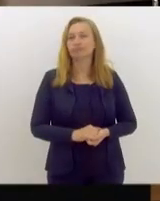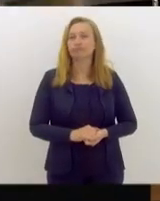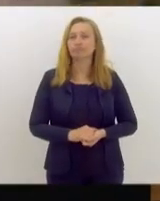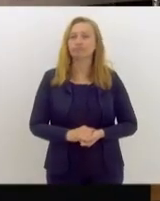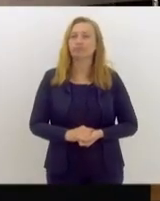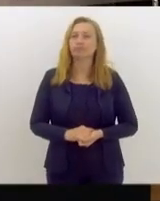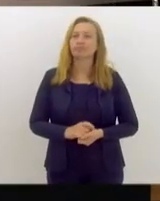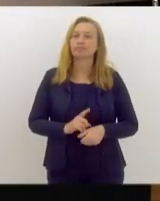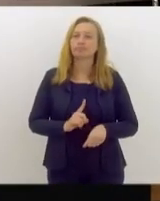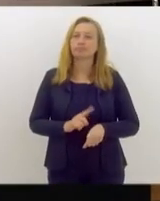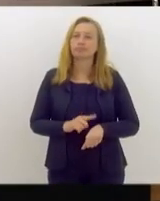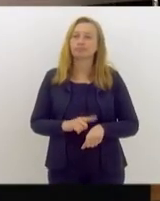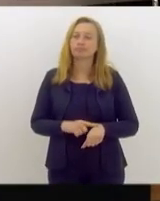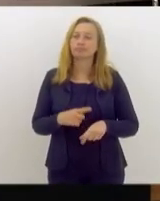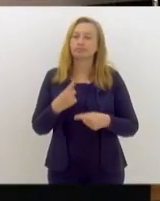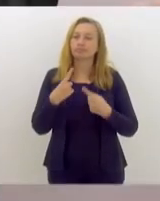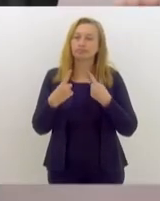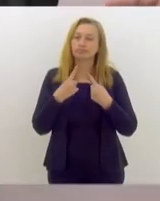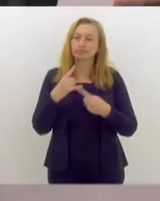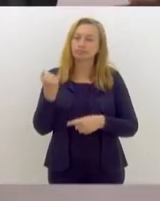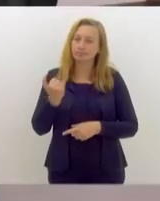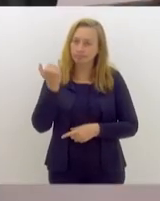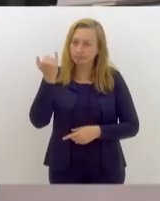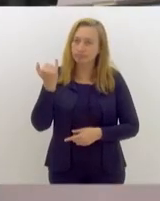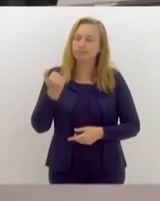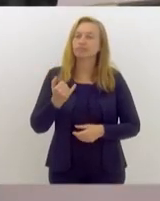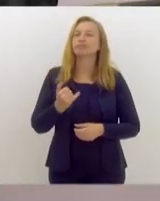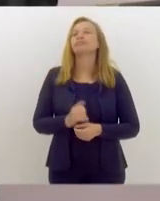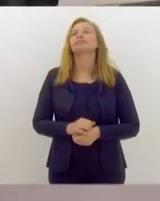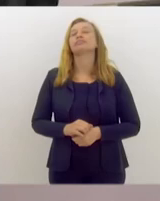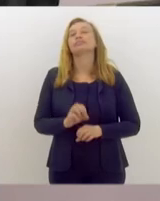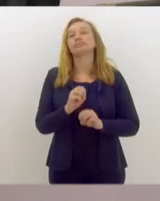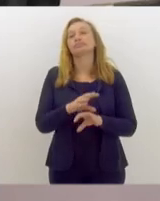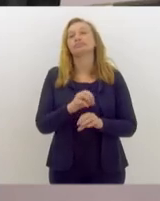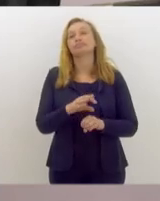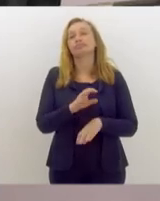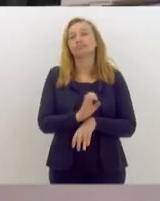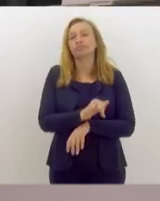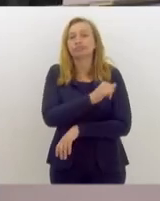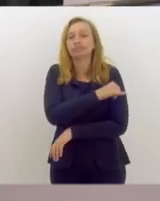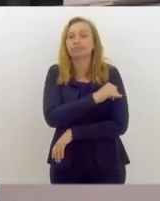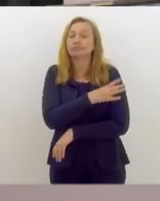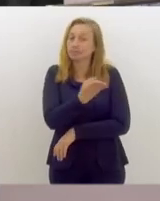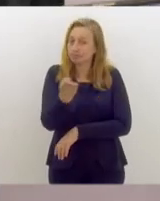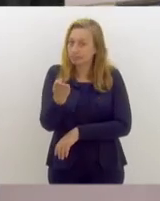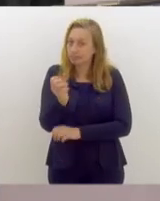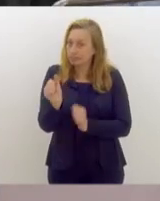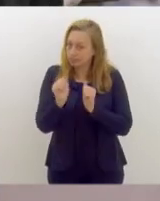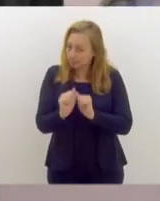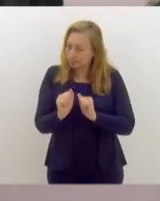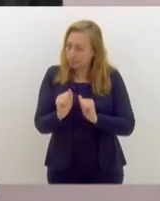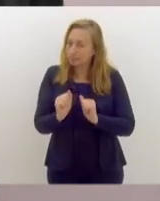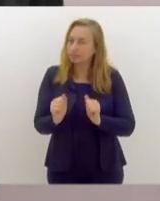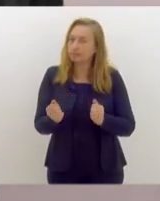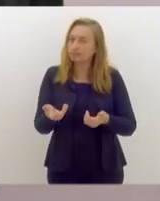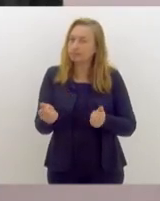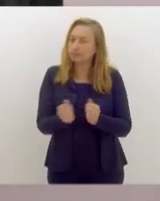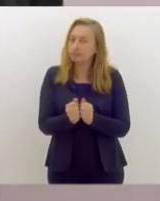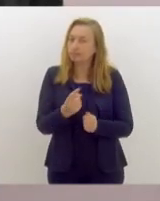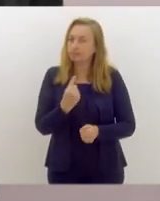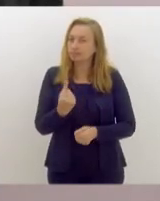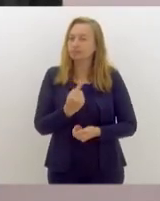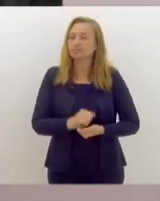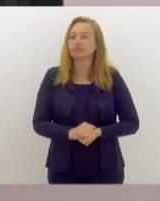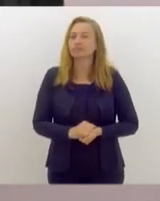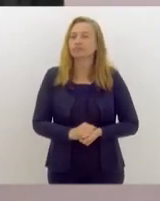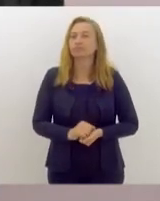Estamos, nesse momento, num debate muito importante para a educação do Estado do Rio de Janeiro, que vocês possam participar junto conosco. Então,